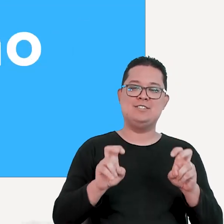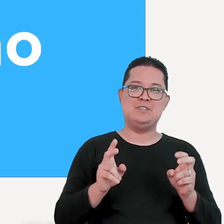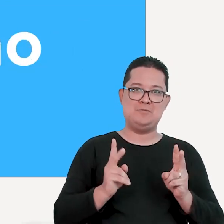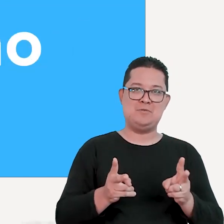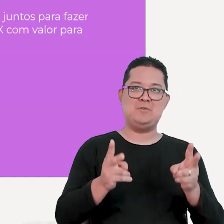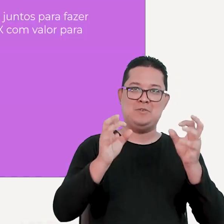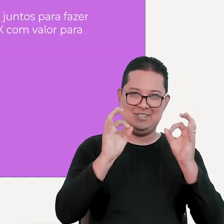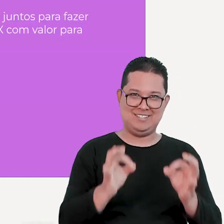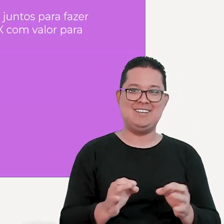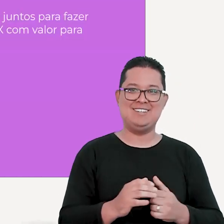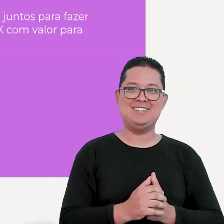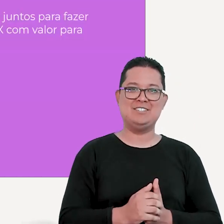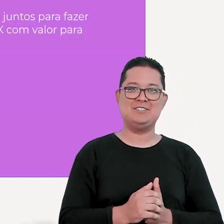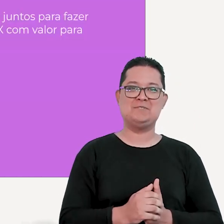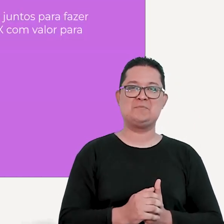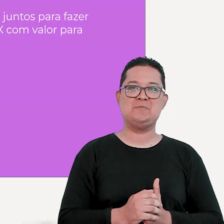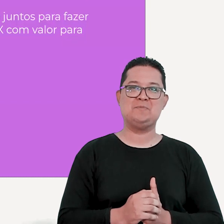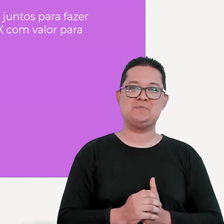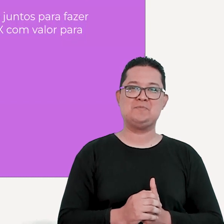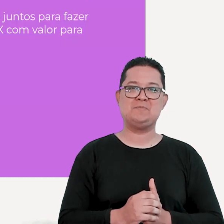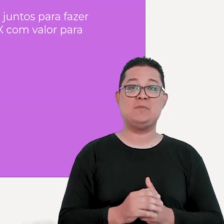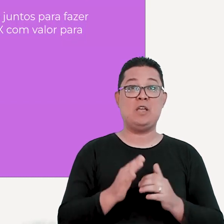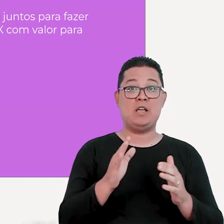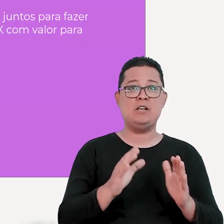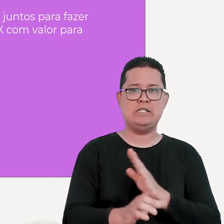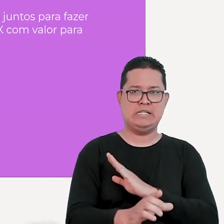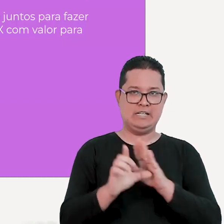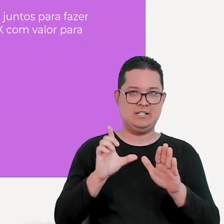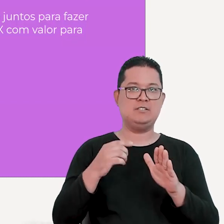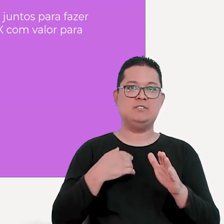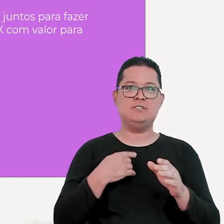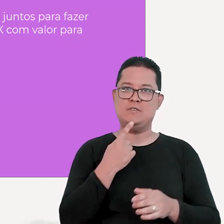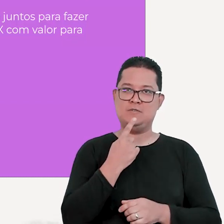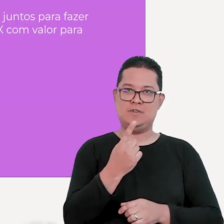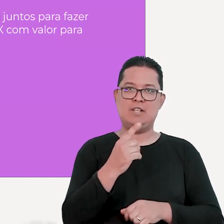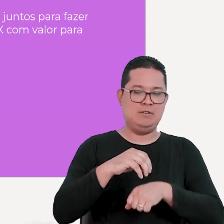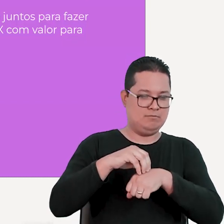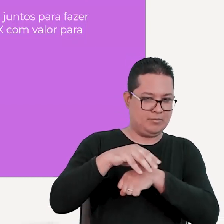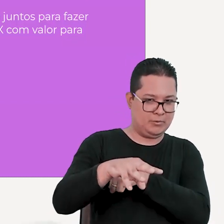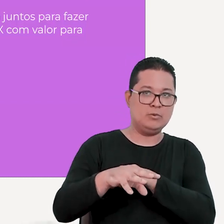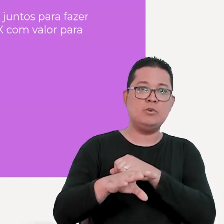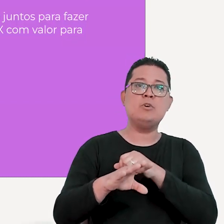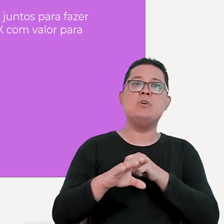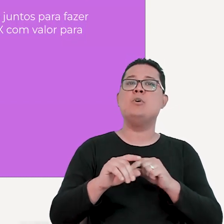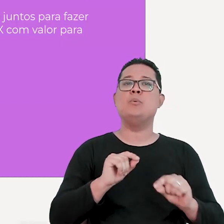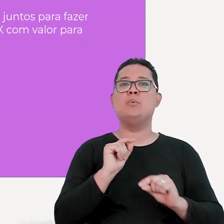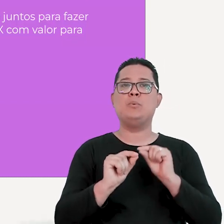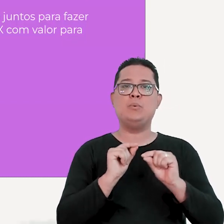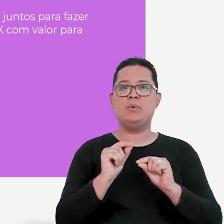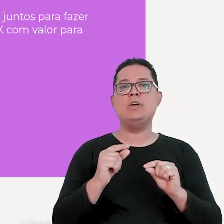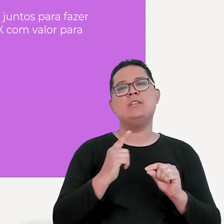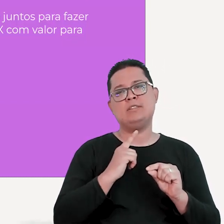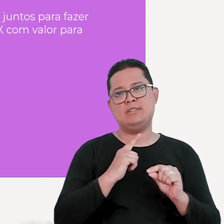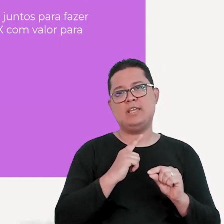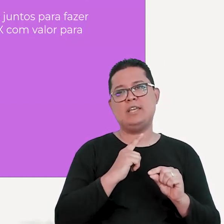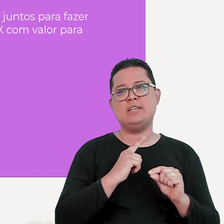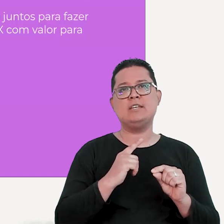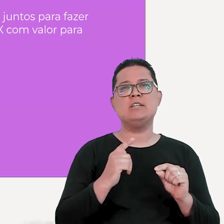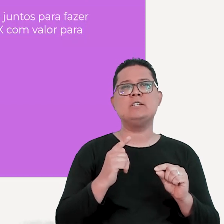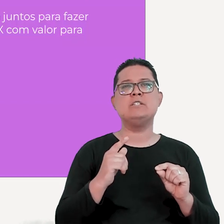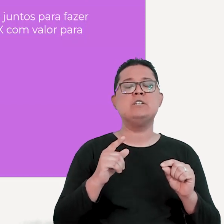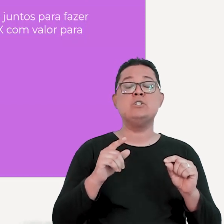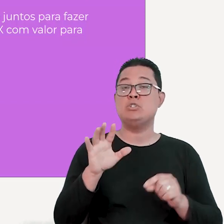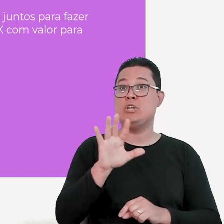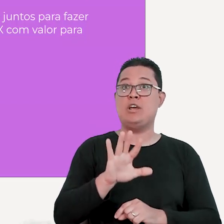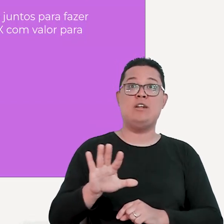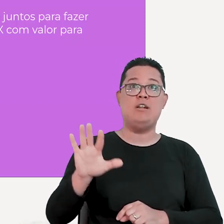de trabalho. Bom, antes de começar com as dicas propriamente ditas, eu queria trazer uma visão